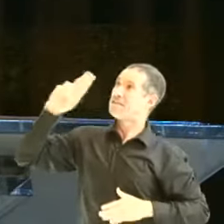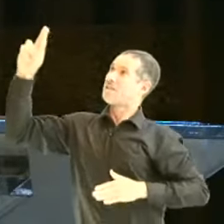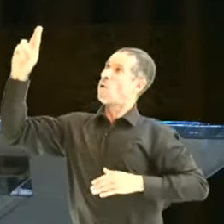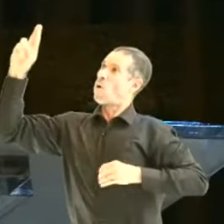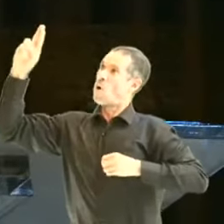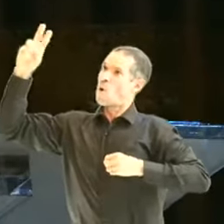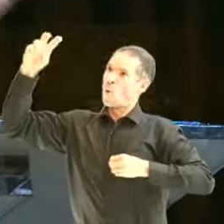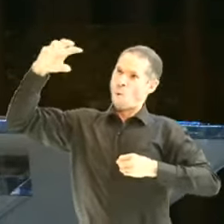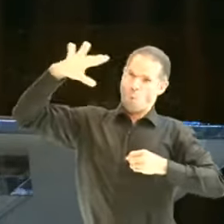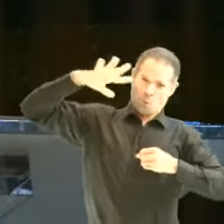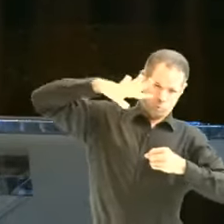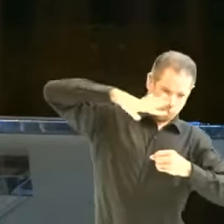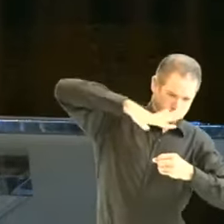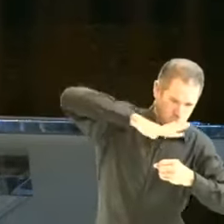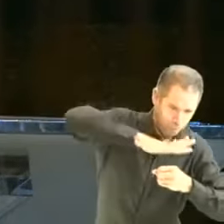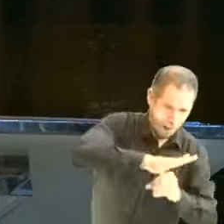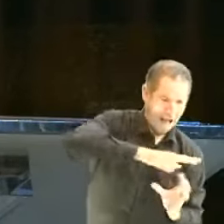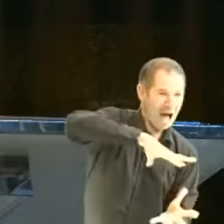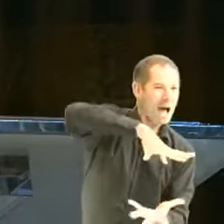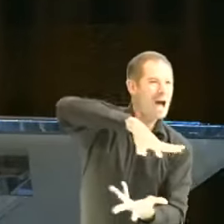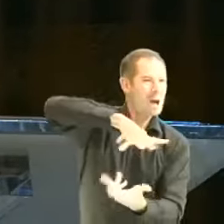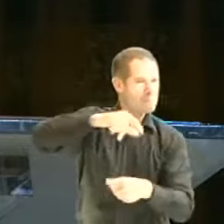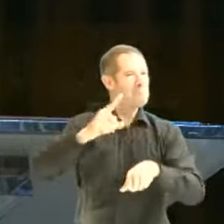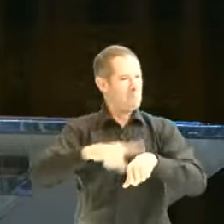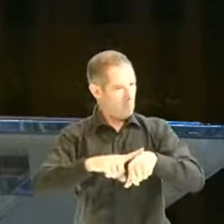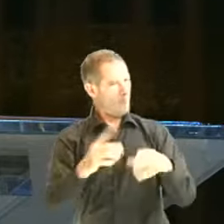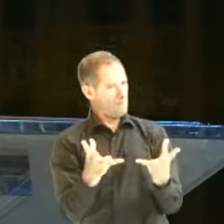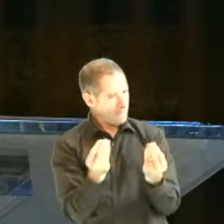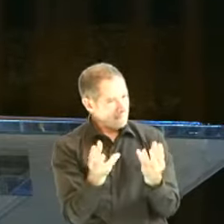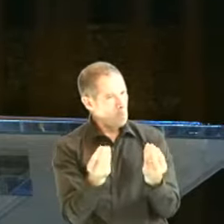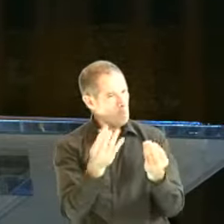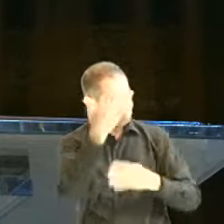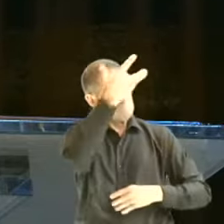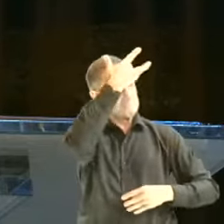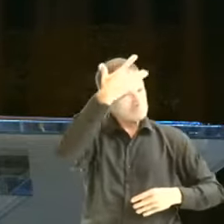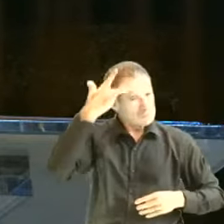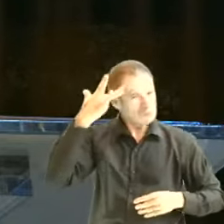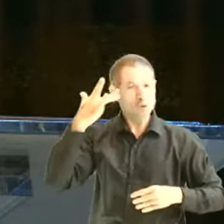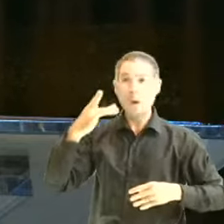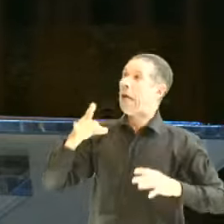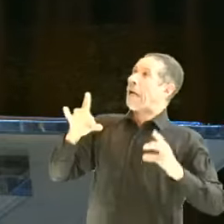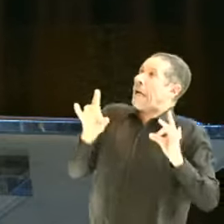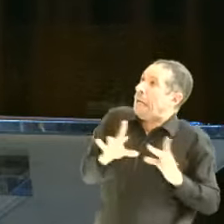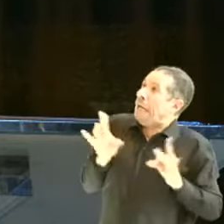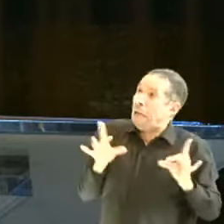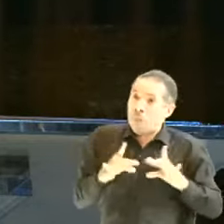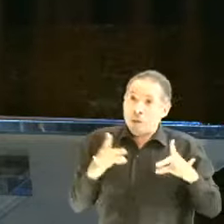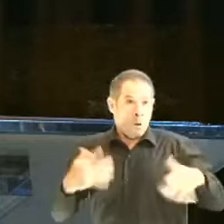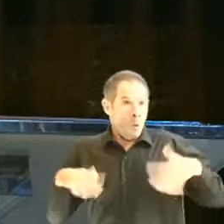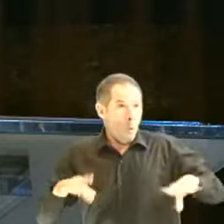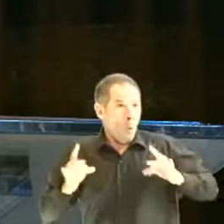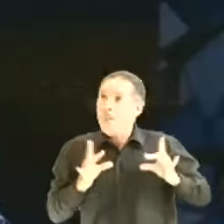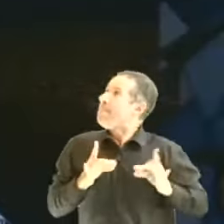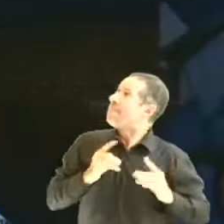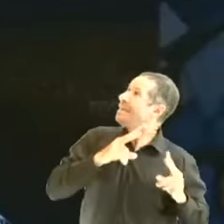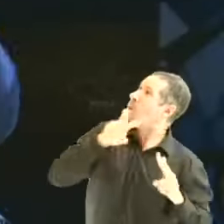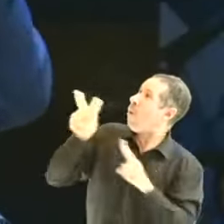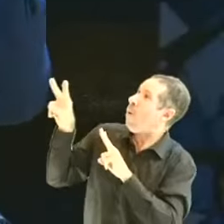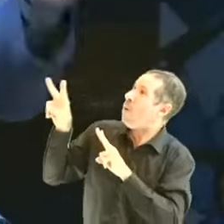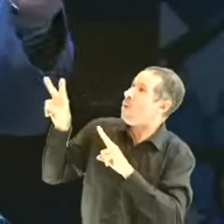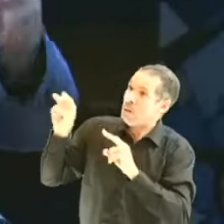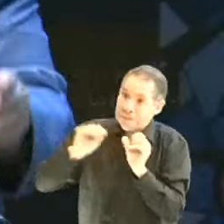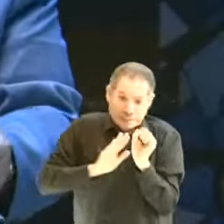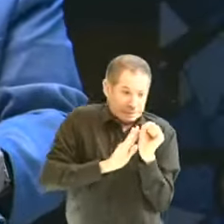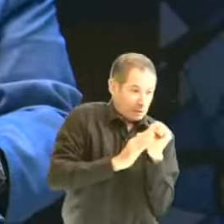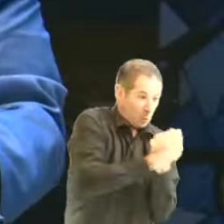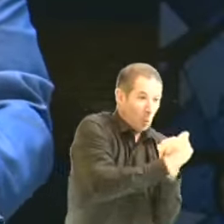essa terra. E a Bíblia diz que nesse momento muita gente vai ter tanto medo, mas tanto medo, que vão tentar se